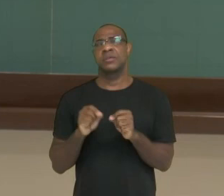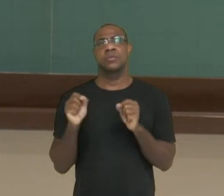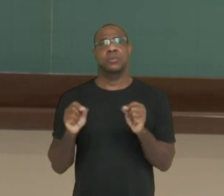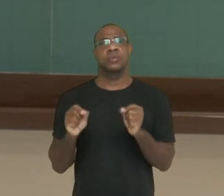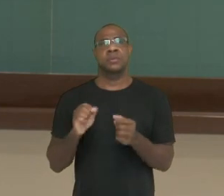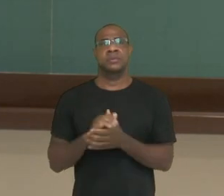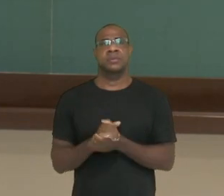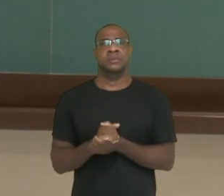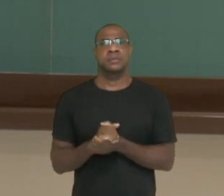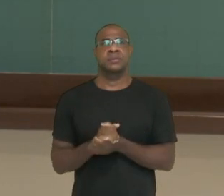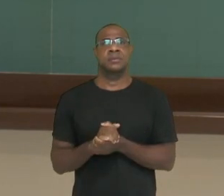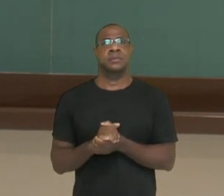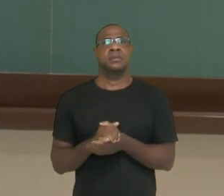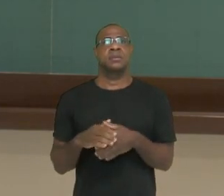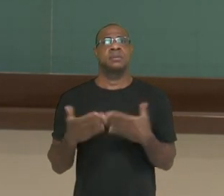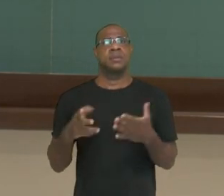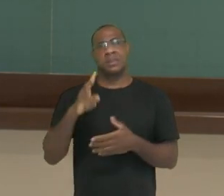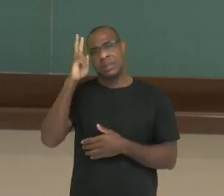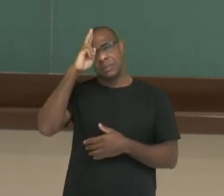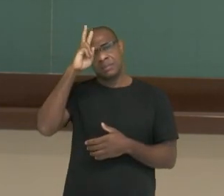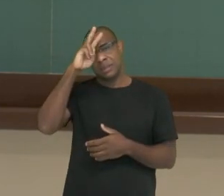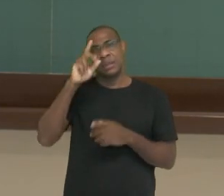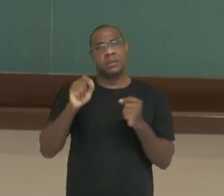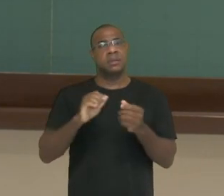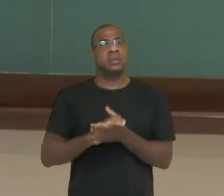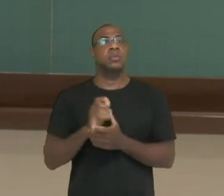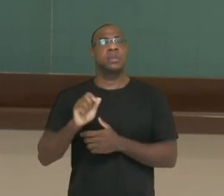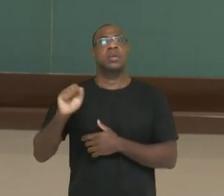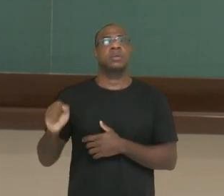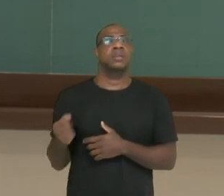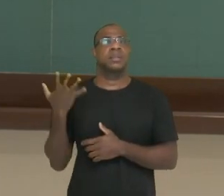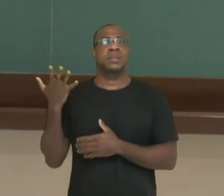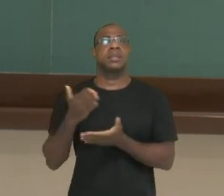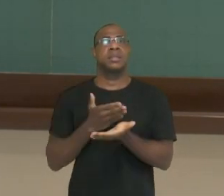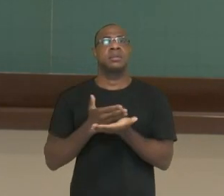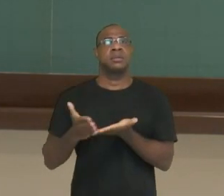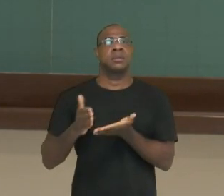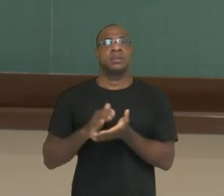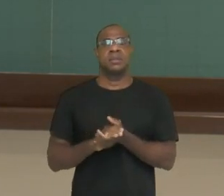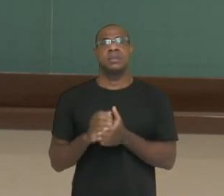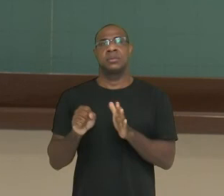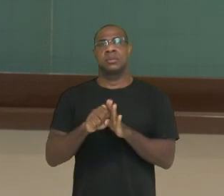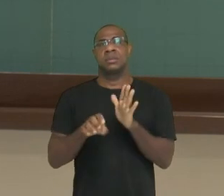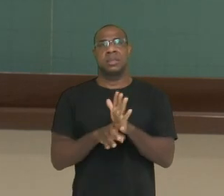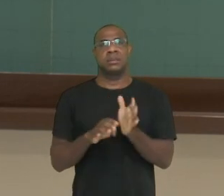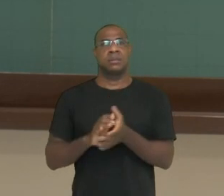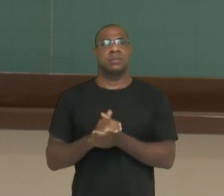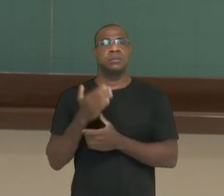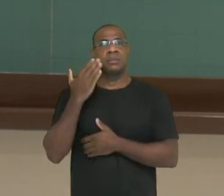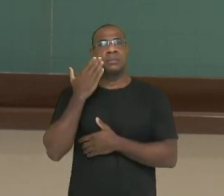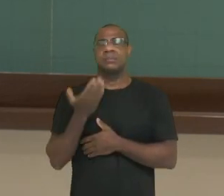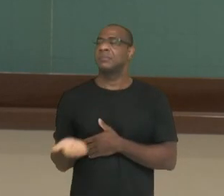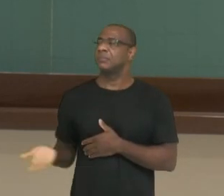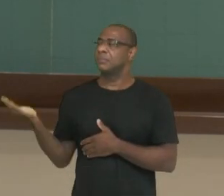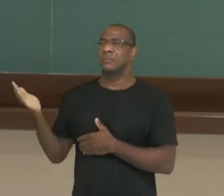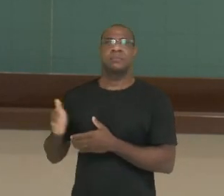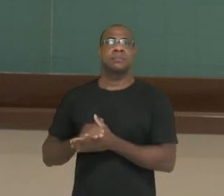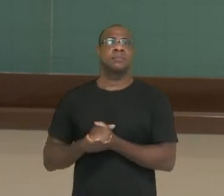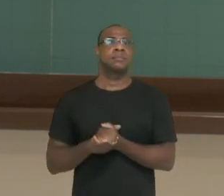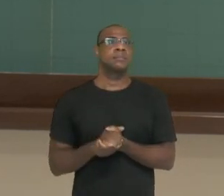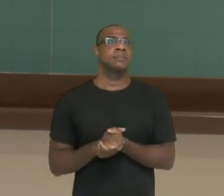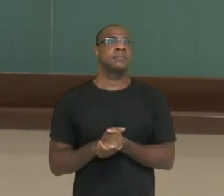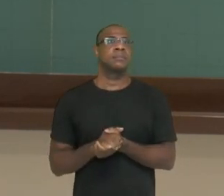do tempo para você lembrar aqui, ó, o que aconteceu no início do século, né? Veja,